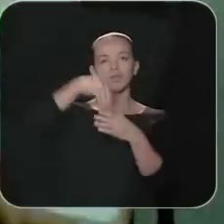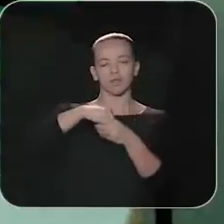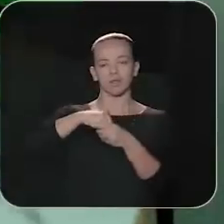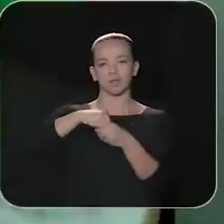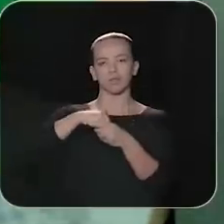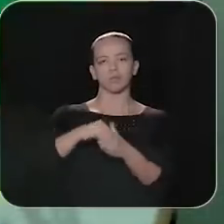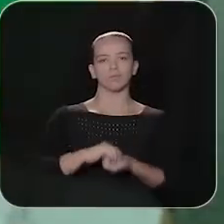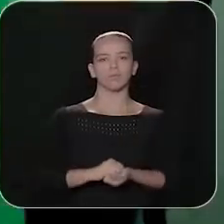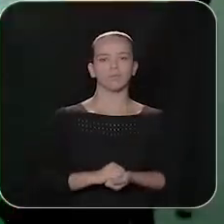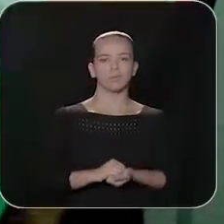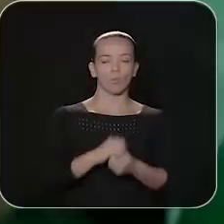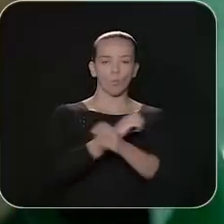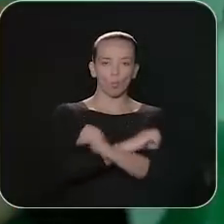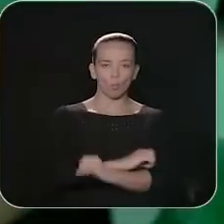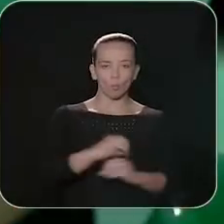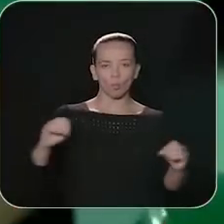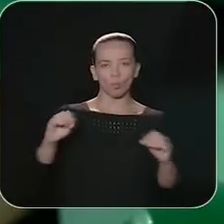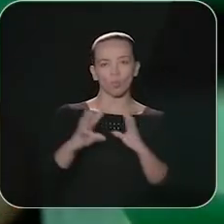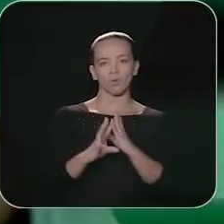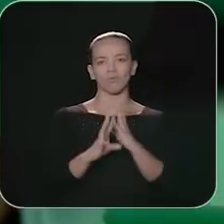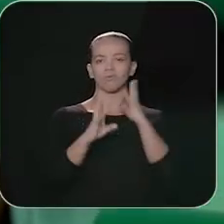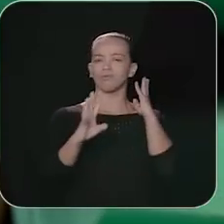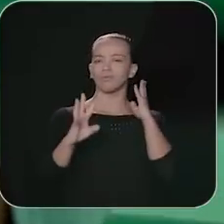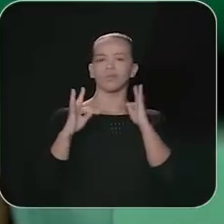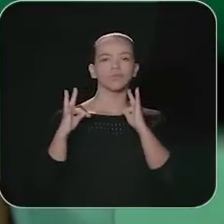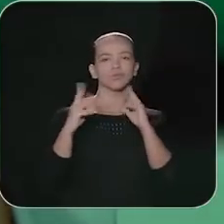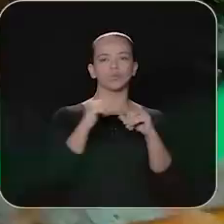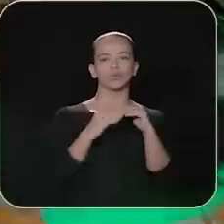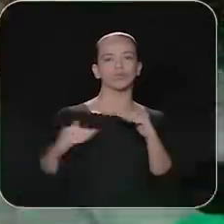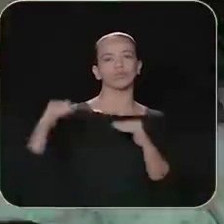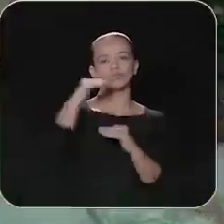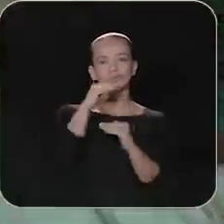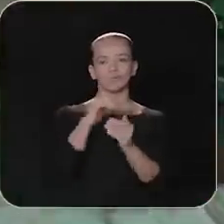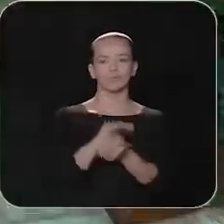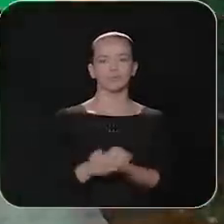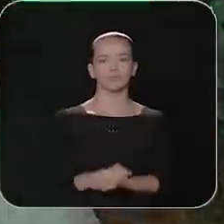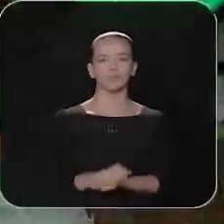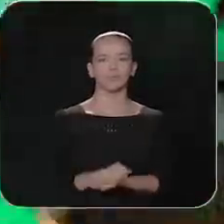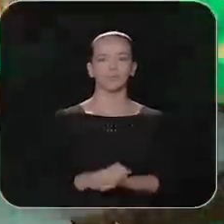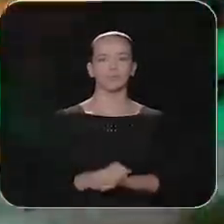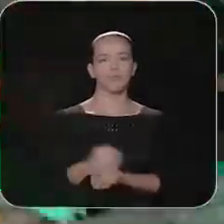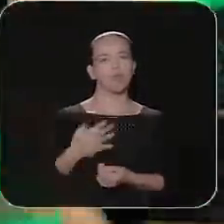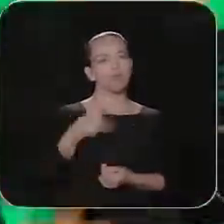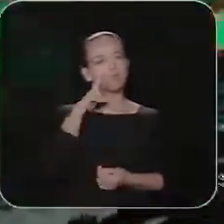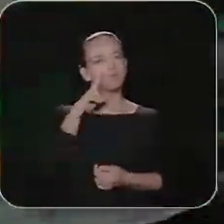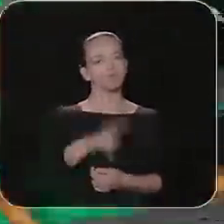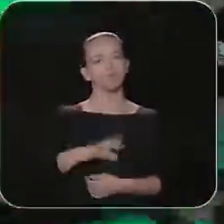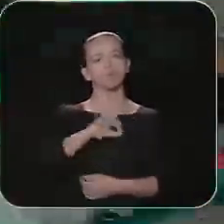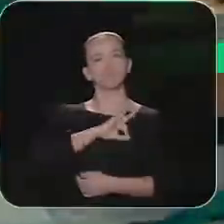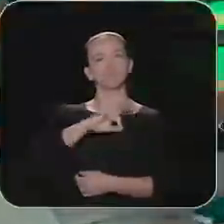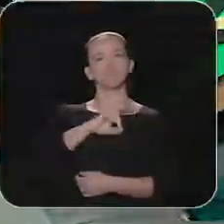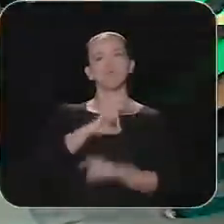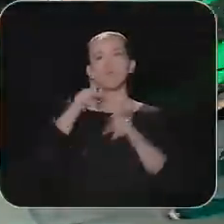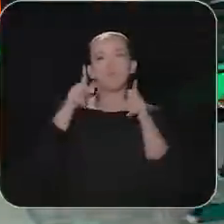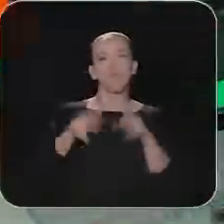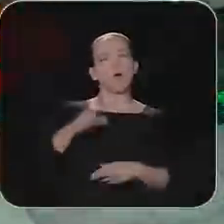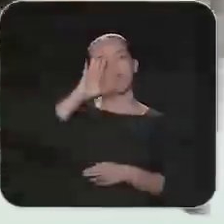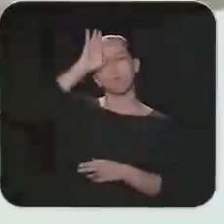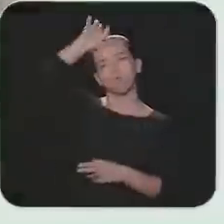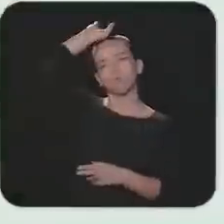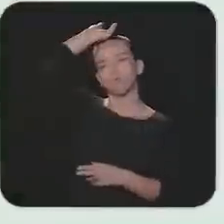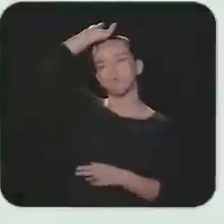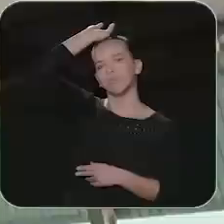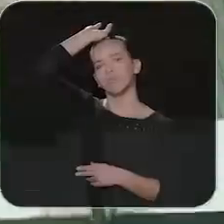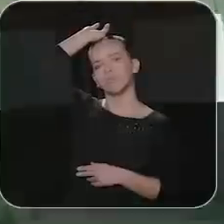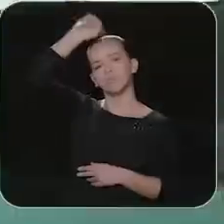governo, a qualidade da educação, tanto no ensino fundamental como no ensino médio, melhorou muito. Todos os